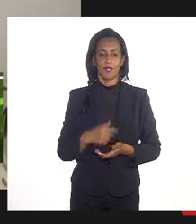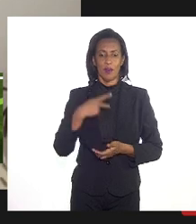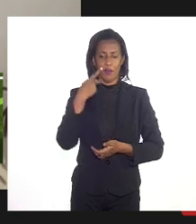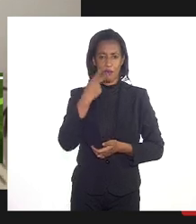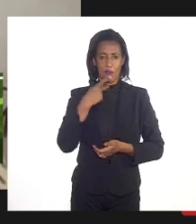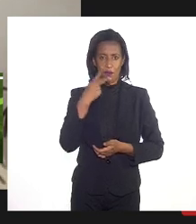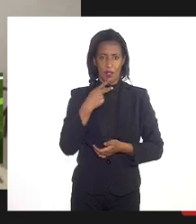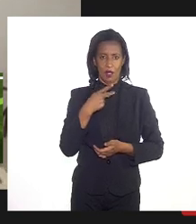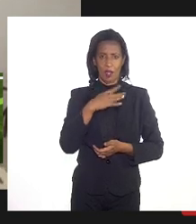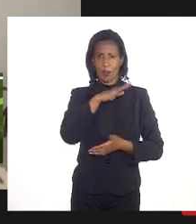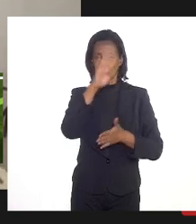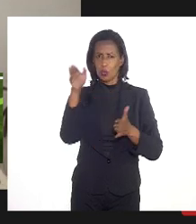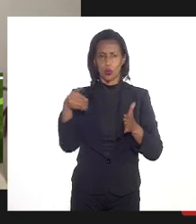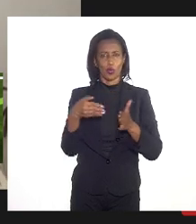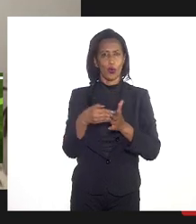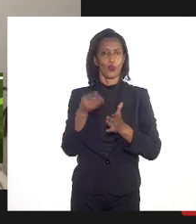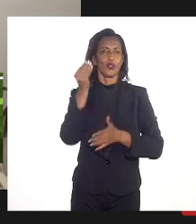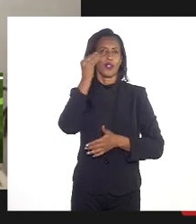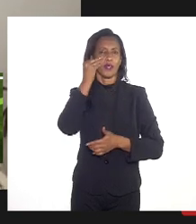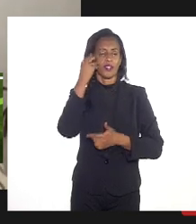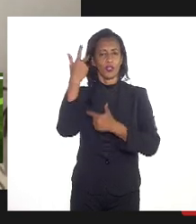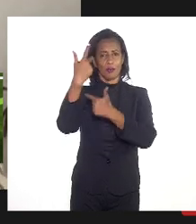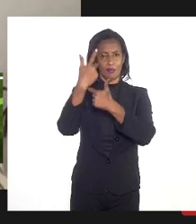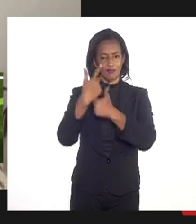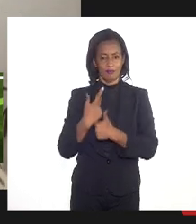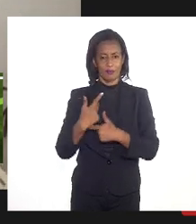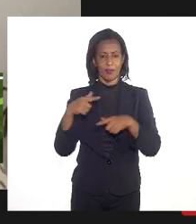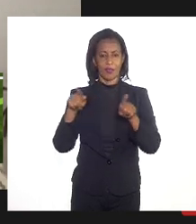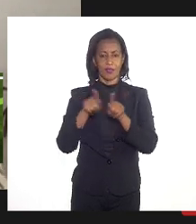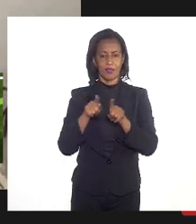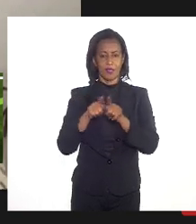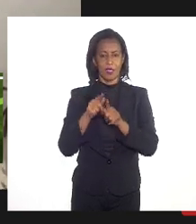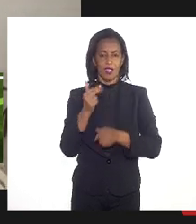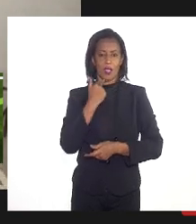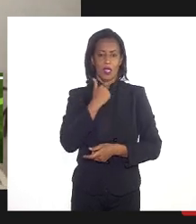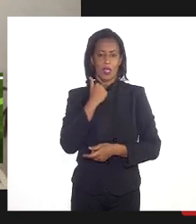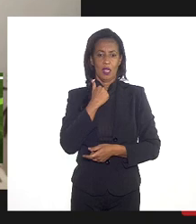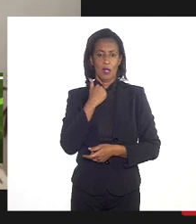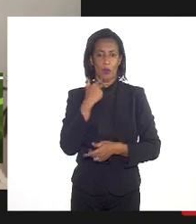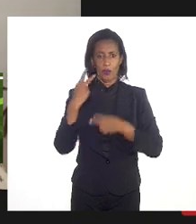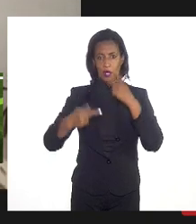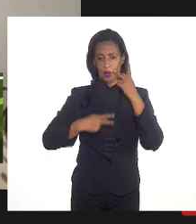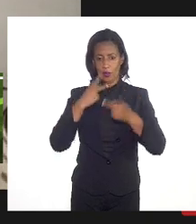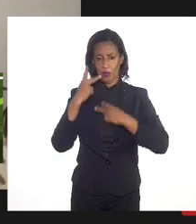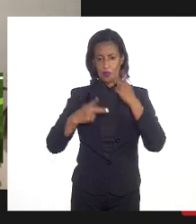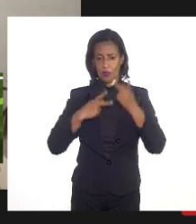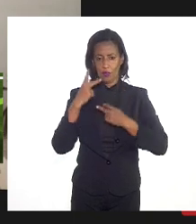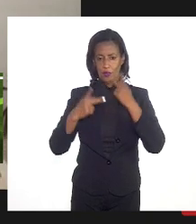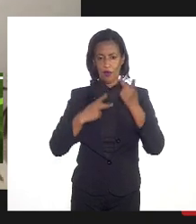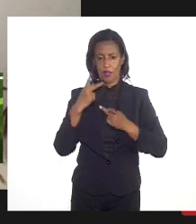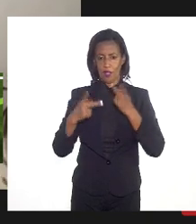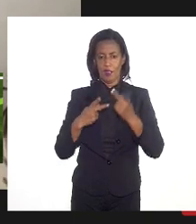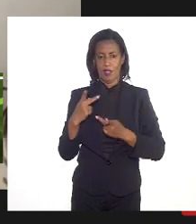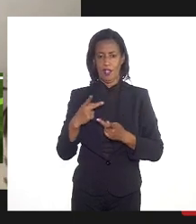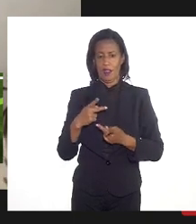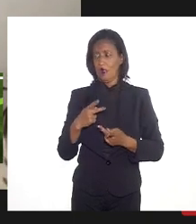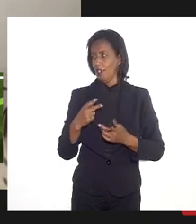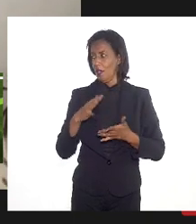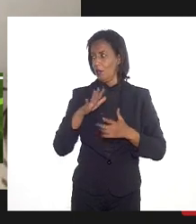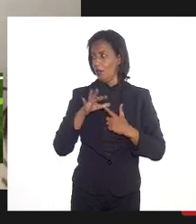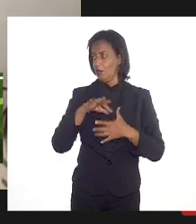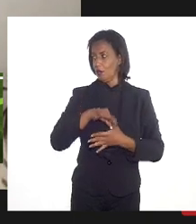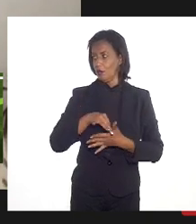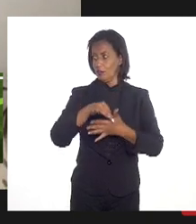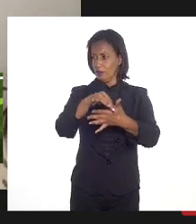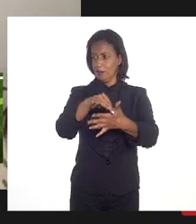que aqueles e aquelas que acompanharam a audiência, porventura também não puderam falar, a gente teve aqui as